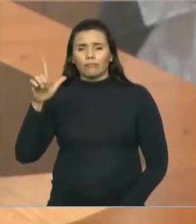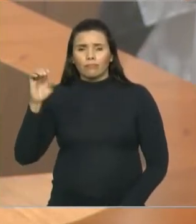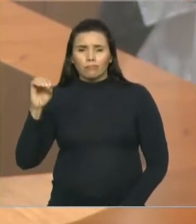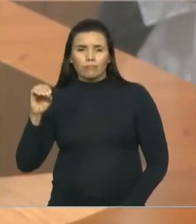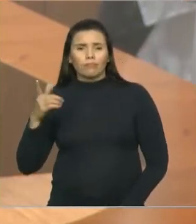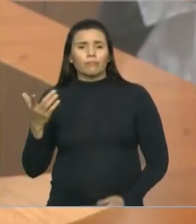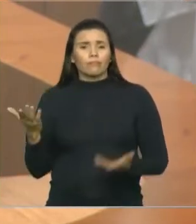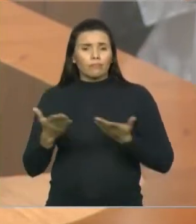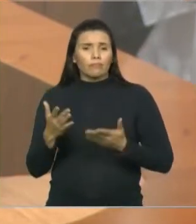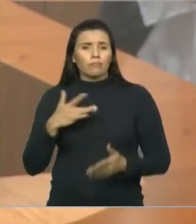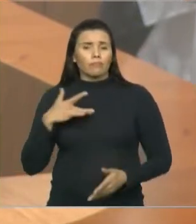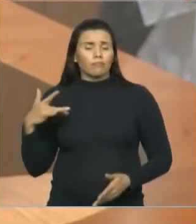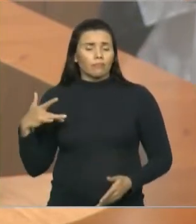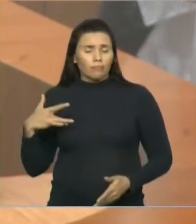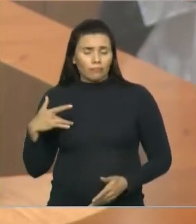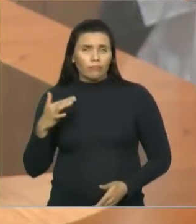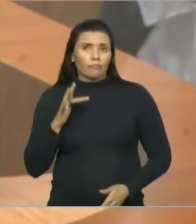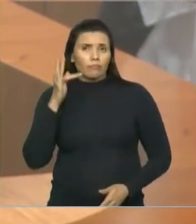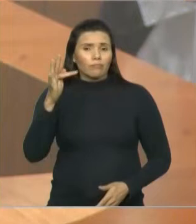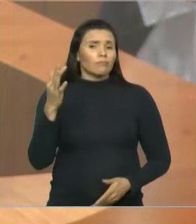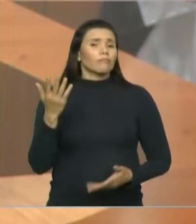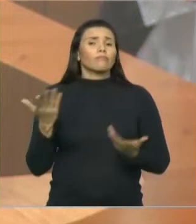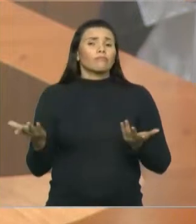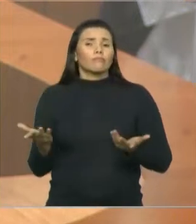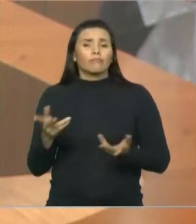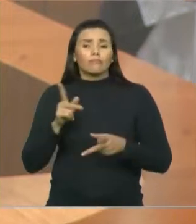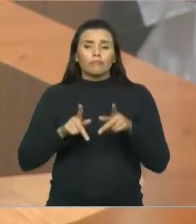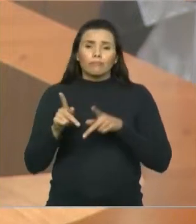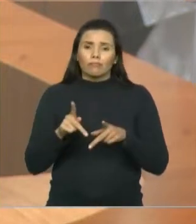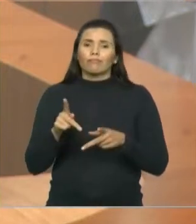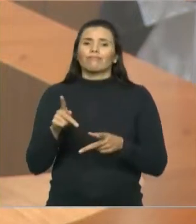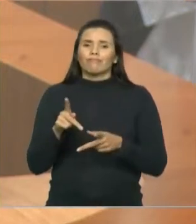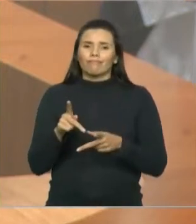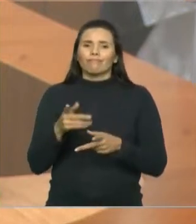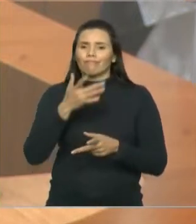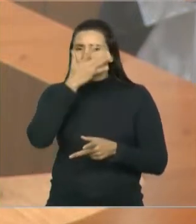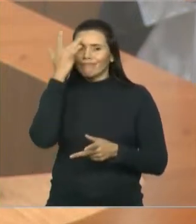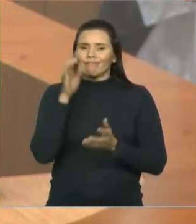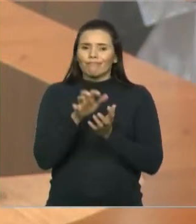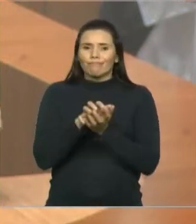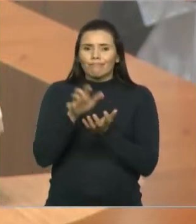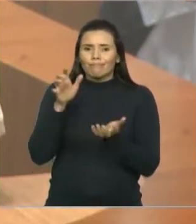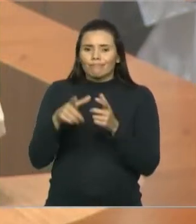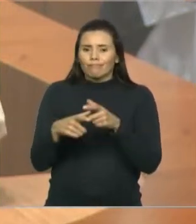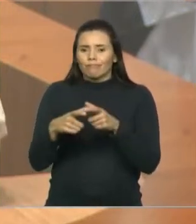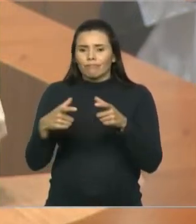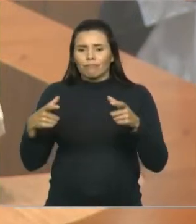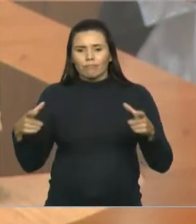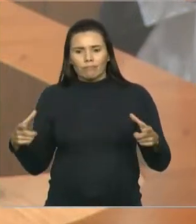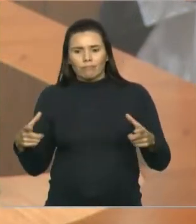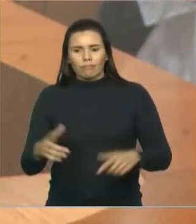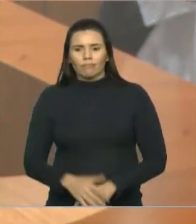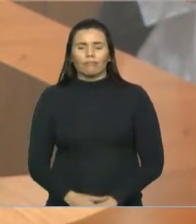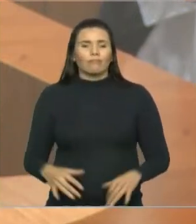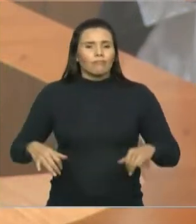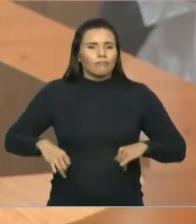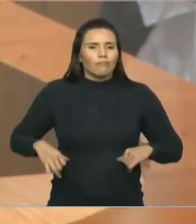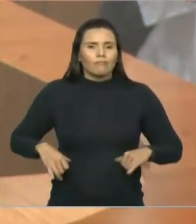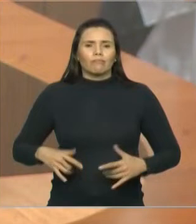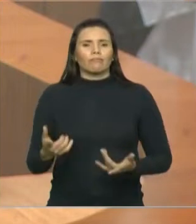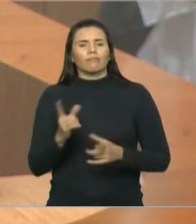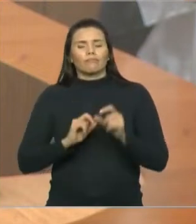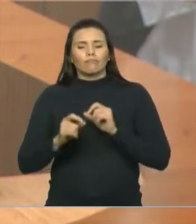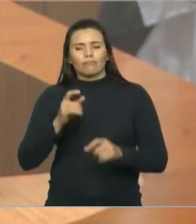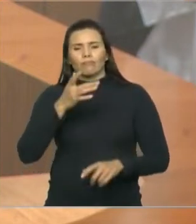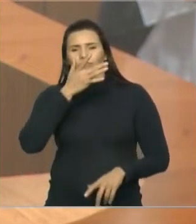vai continuar sofrendo todos os dias com a população ou correndo só para alguns